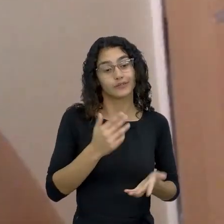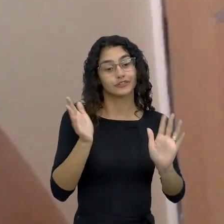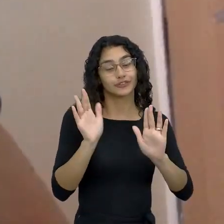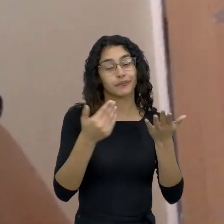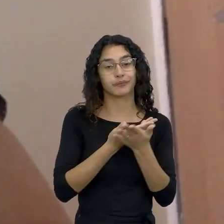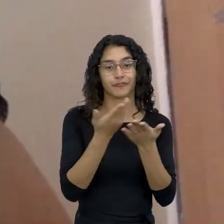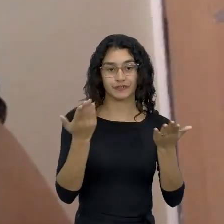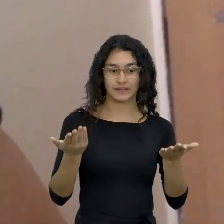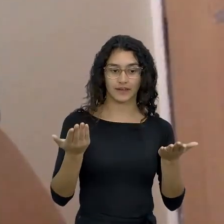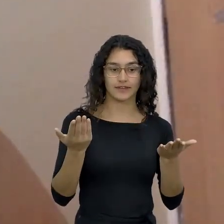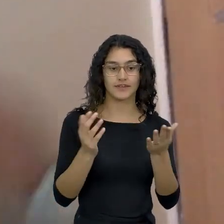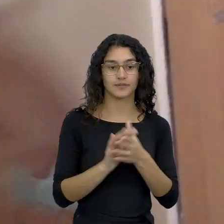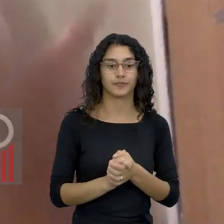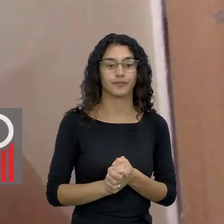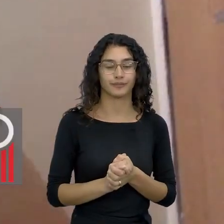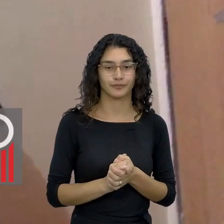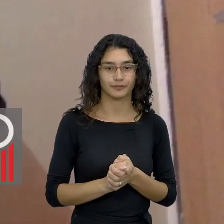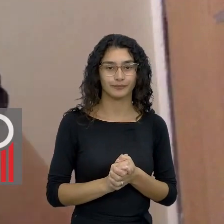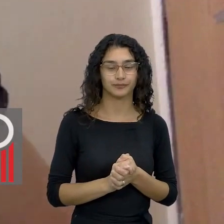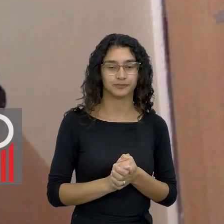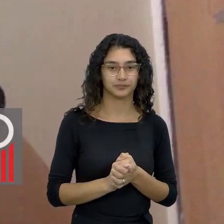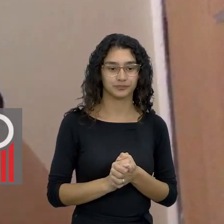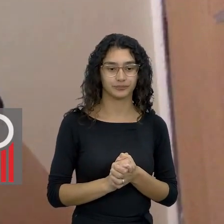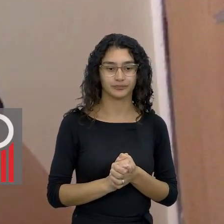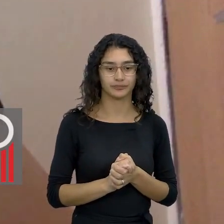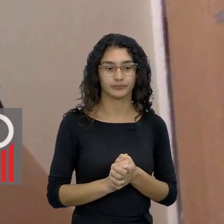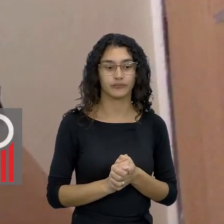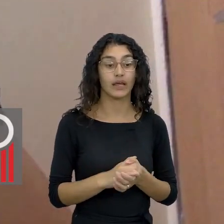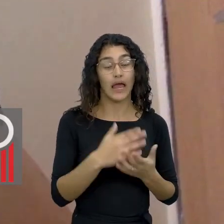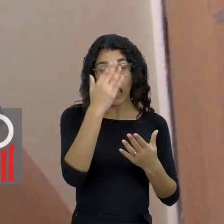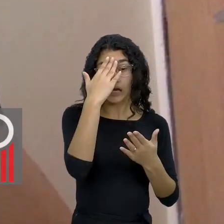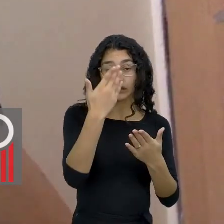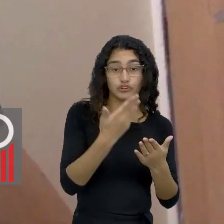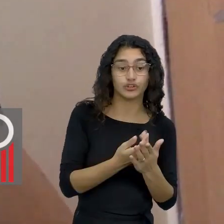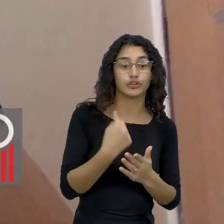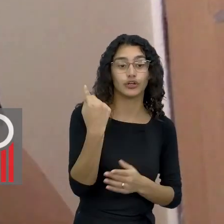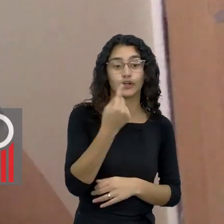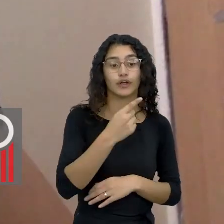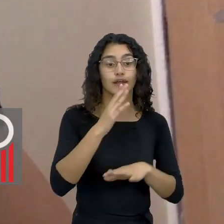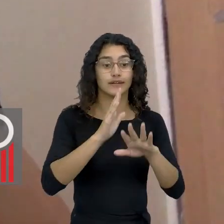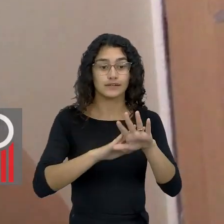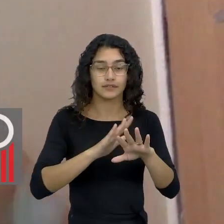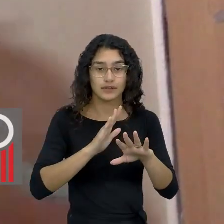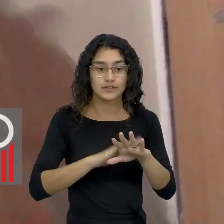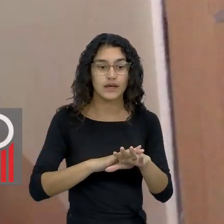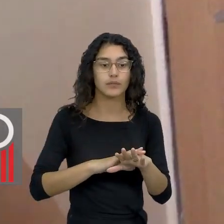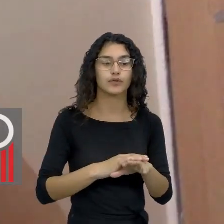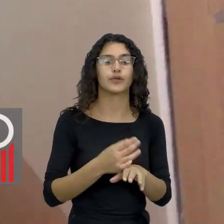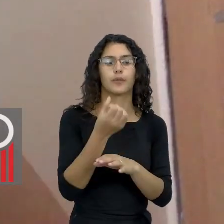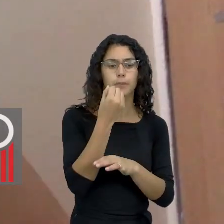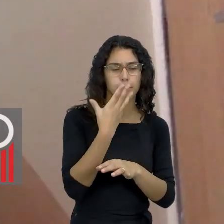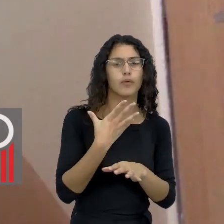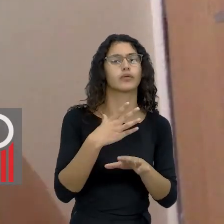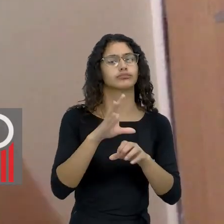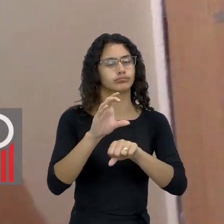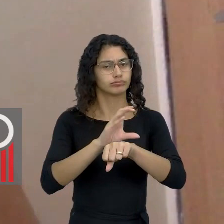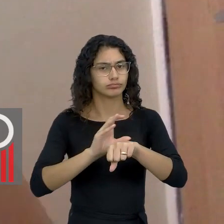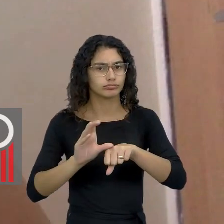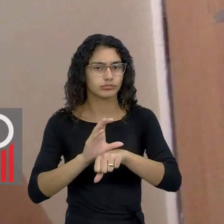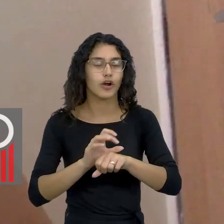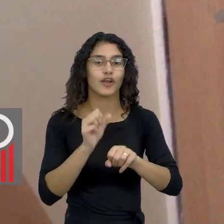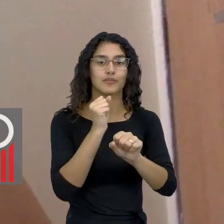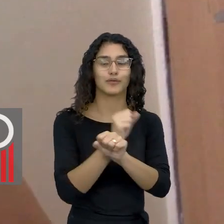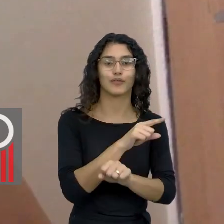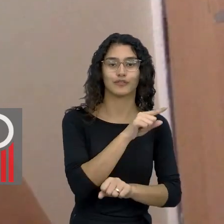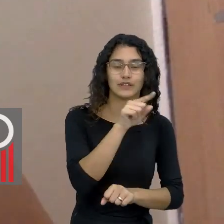despeço de vocês. Creio que a gente tenha feito uma boa formação.